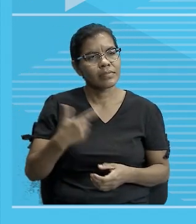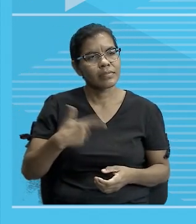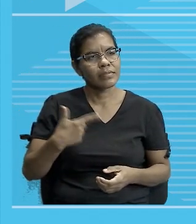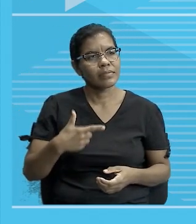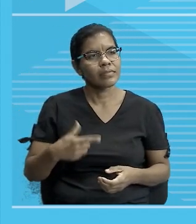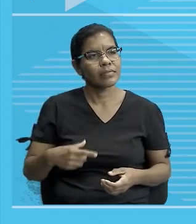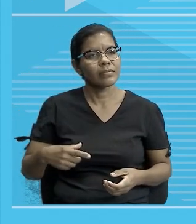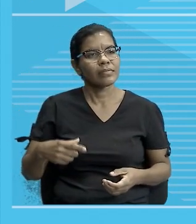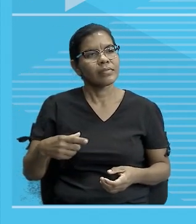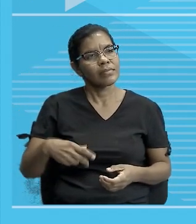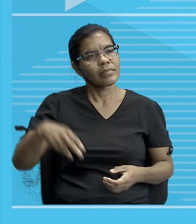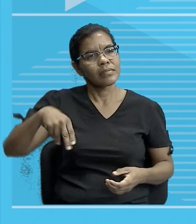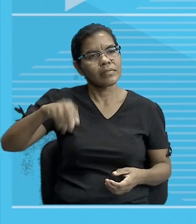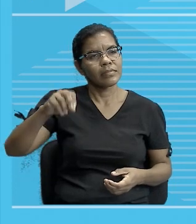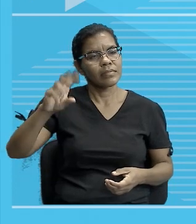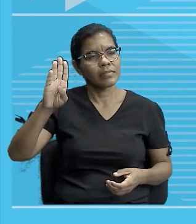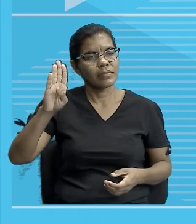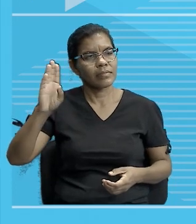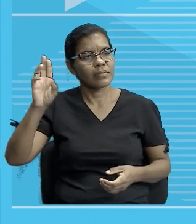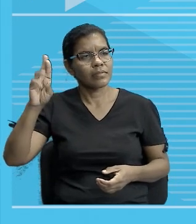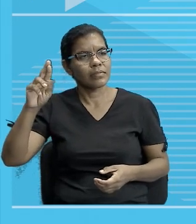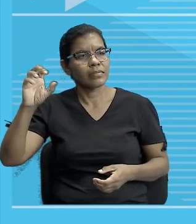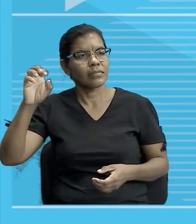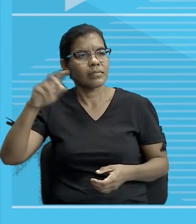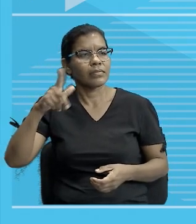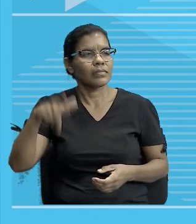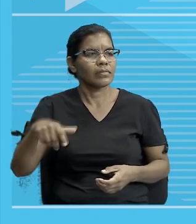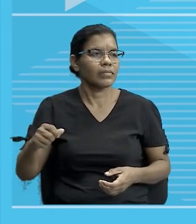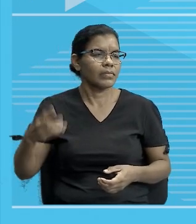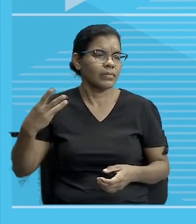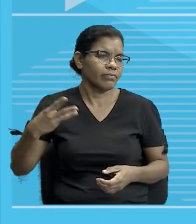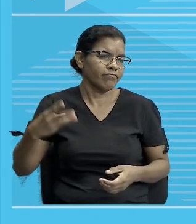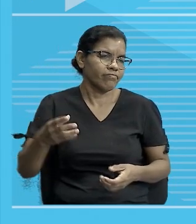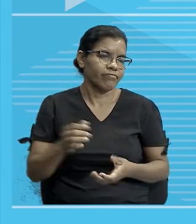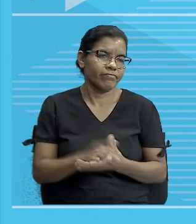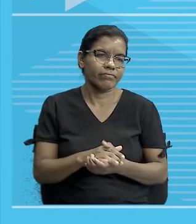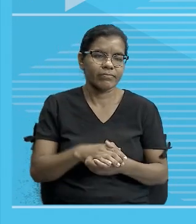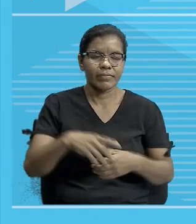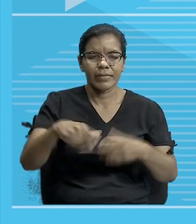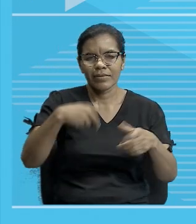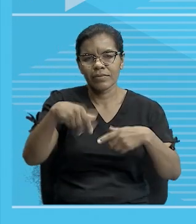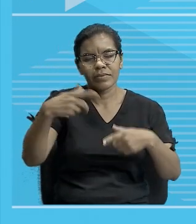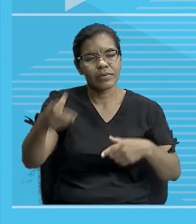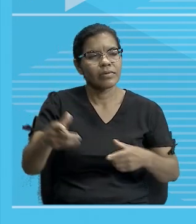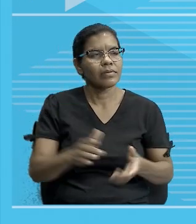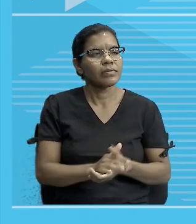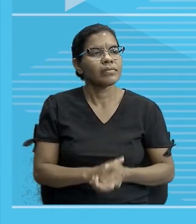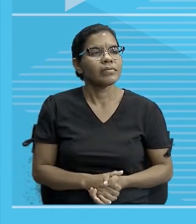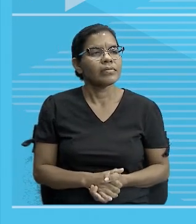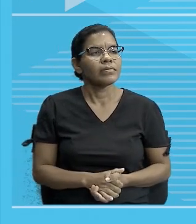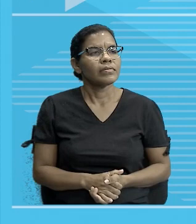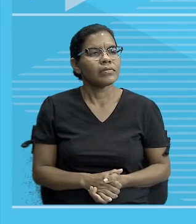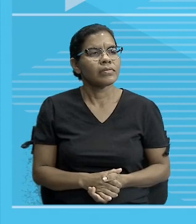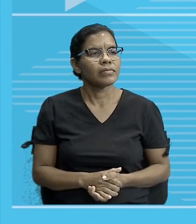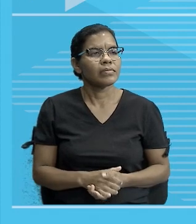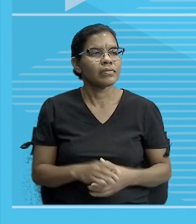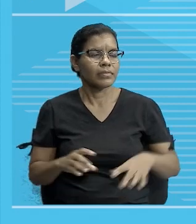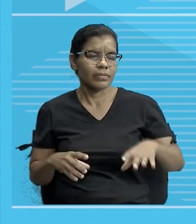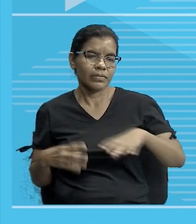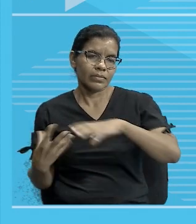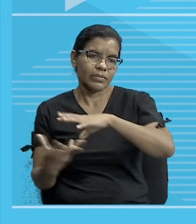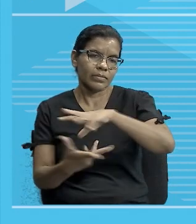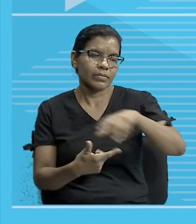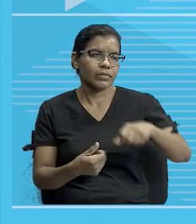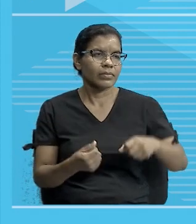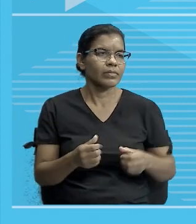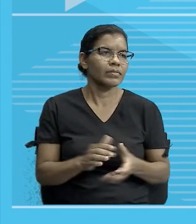segundo é a nobreza. E o terceiro estado é o resto. É o resto. O que é que ele era? Tudo! O